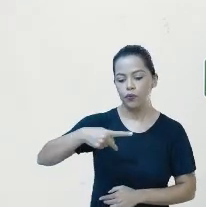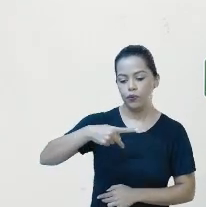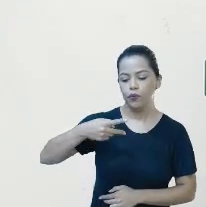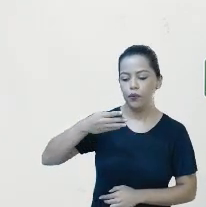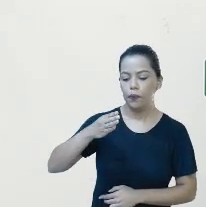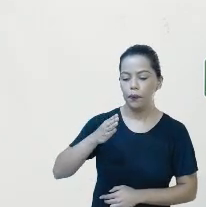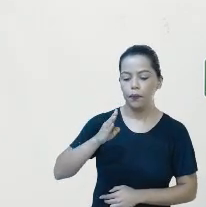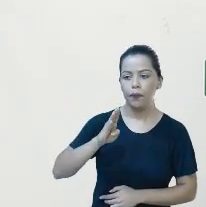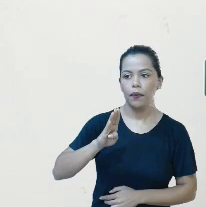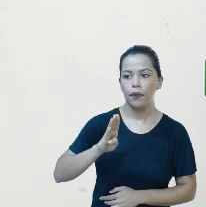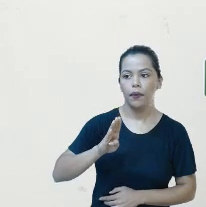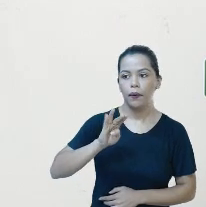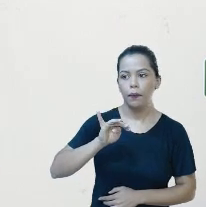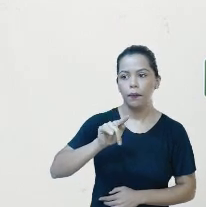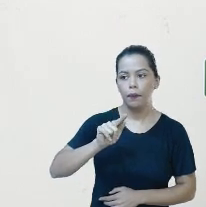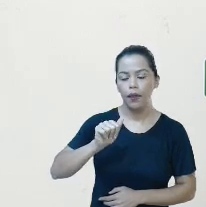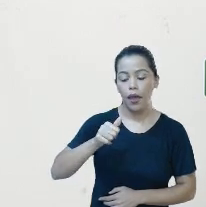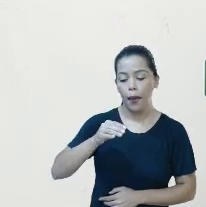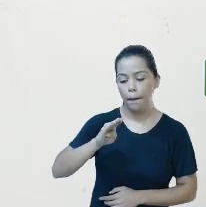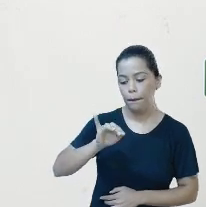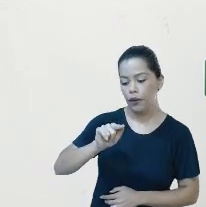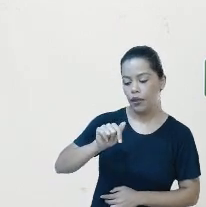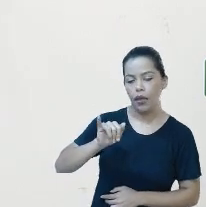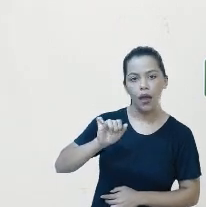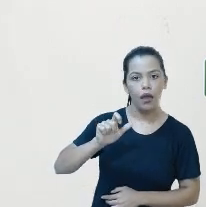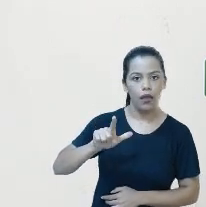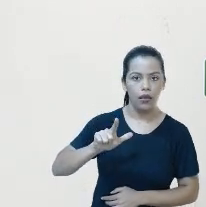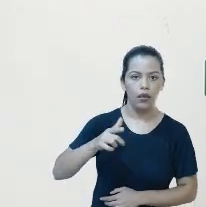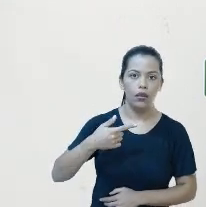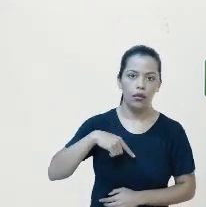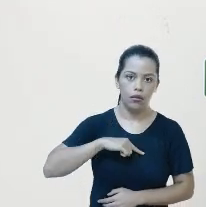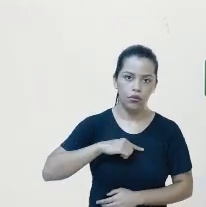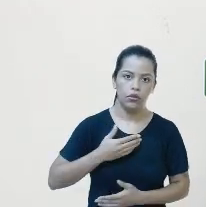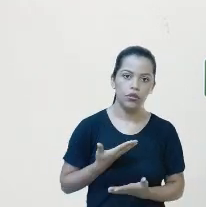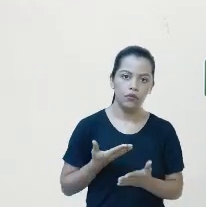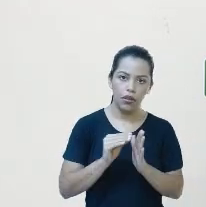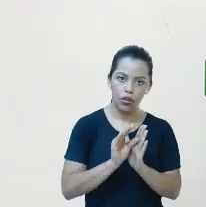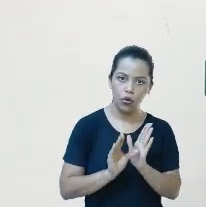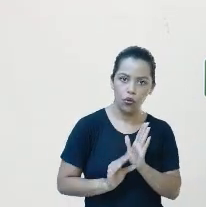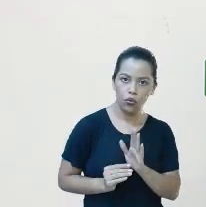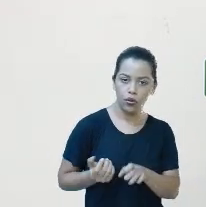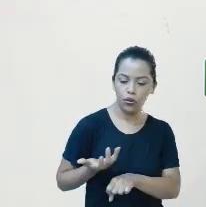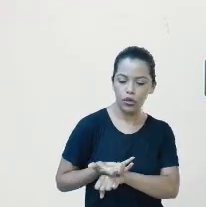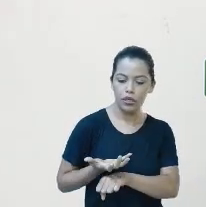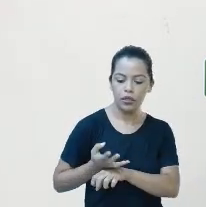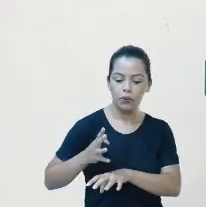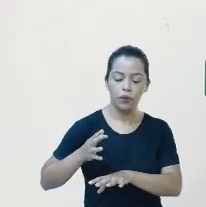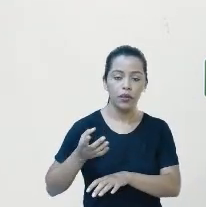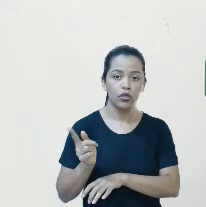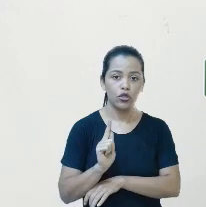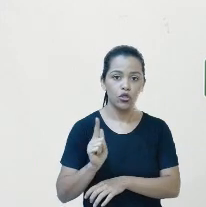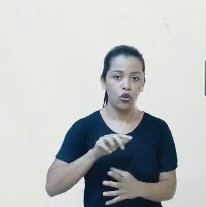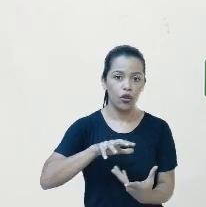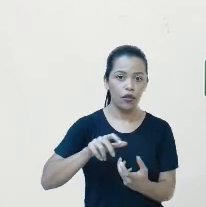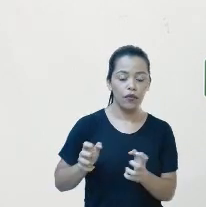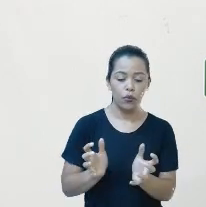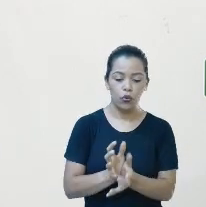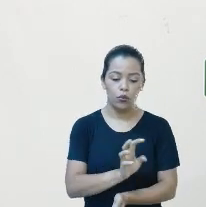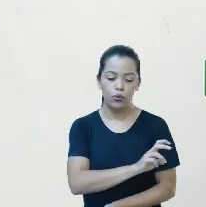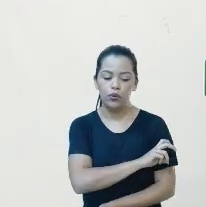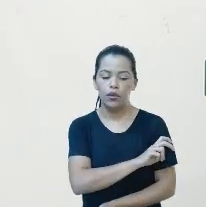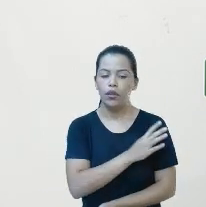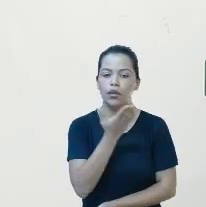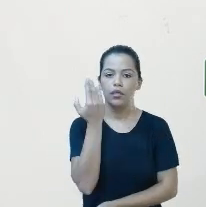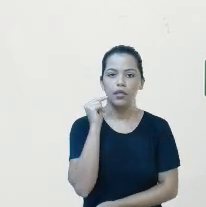Viana e hoje vamos trabalhar o componente curricular de Geografia para os quintos anos. Eu sei, você já criou aquele